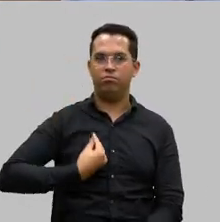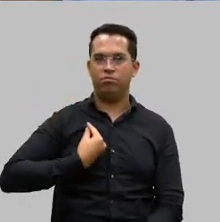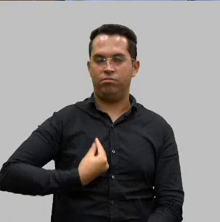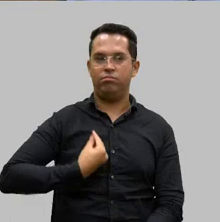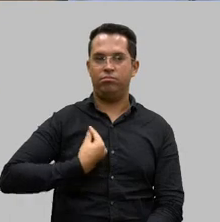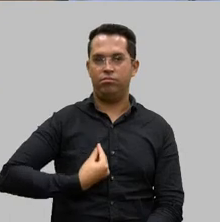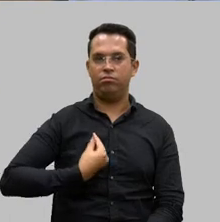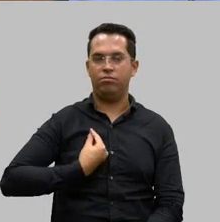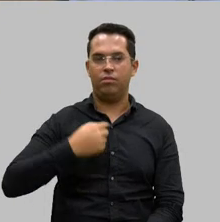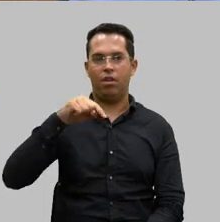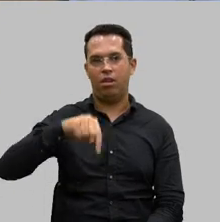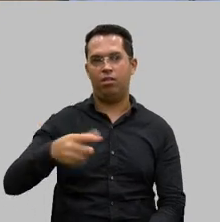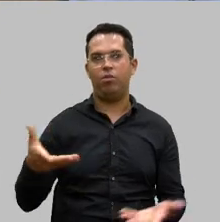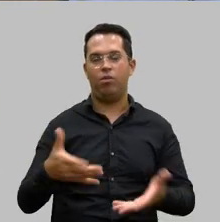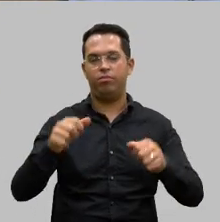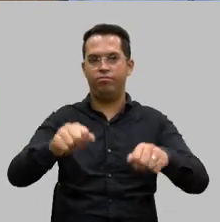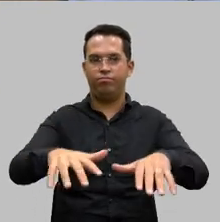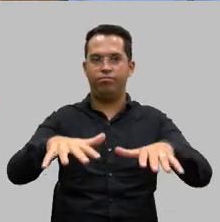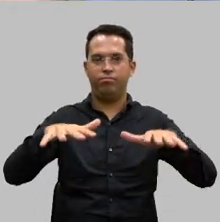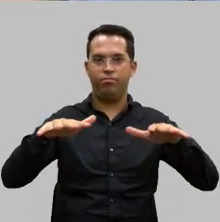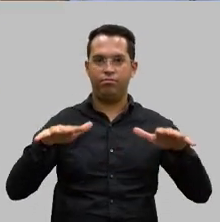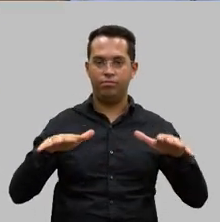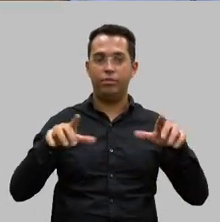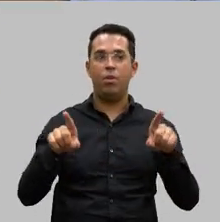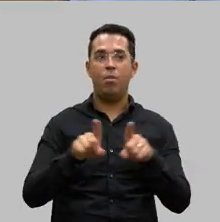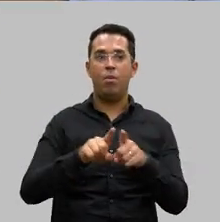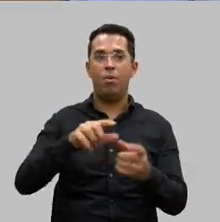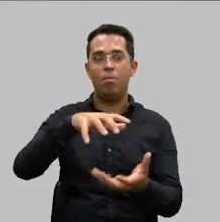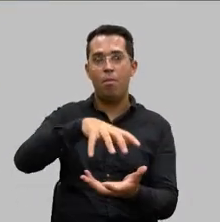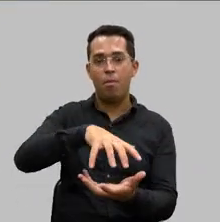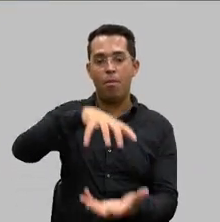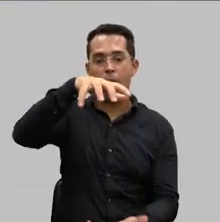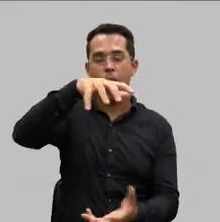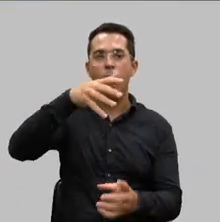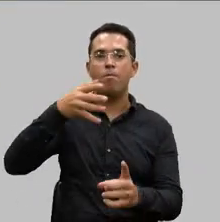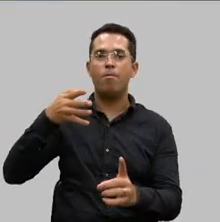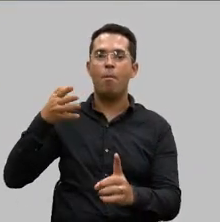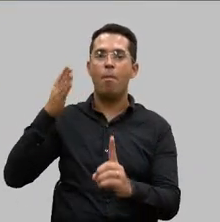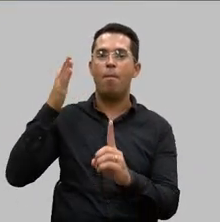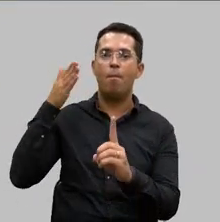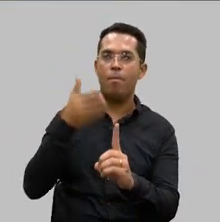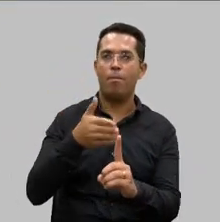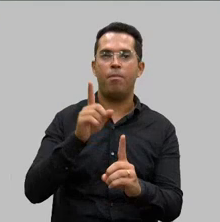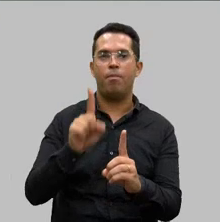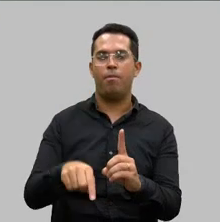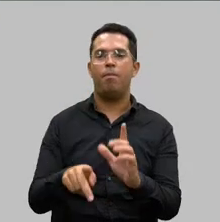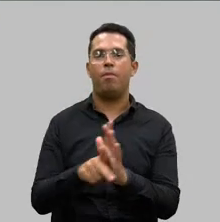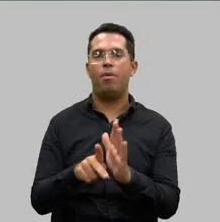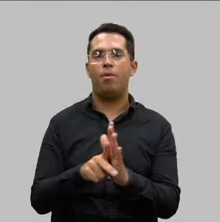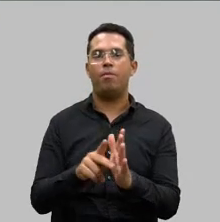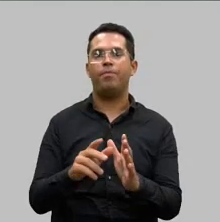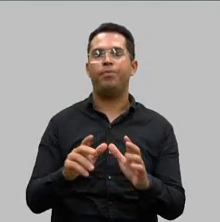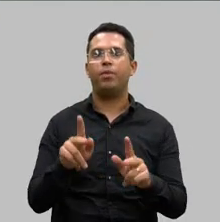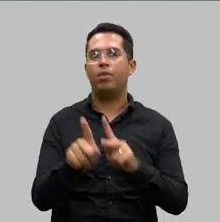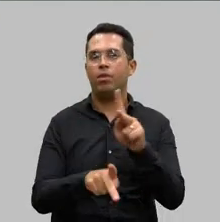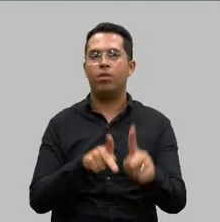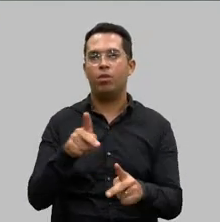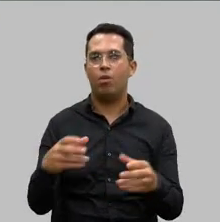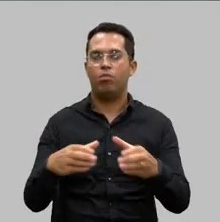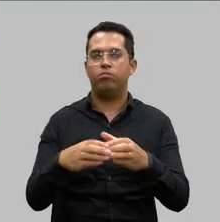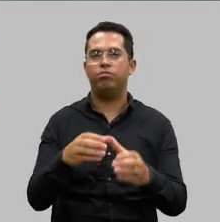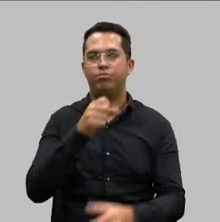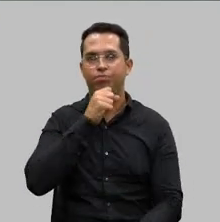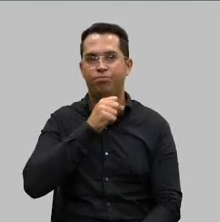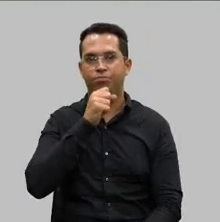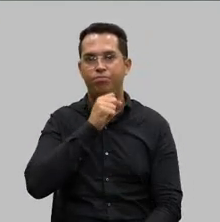públicas voltar para os idosos com a palavra Dr Maurício quero cumprimentar o presidente dessa